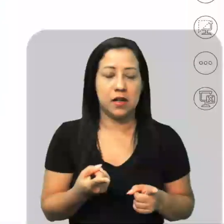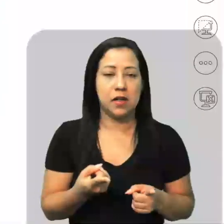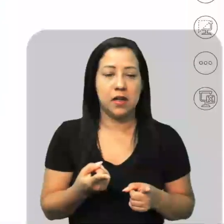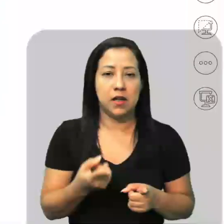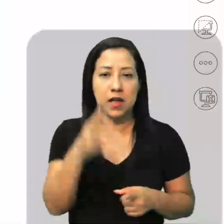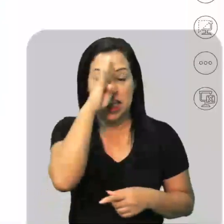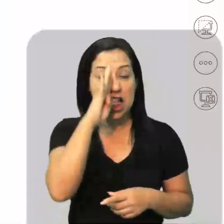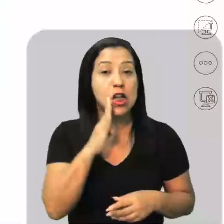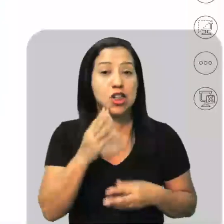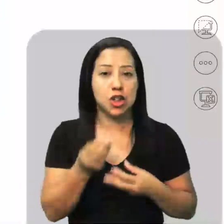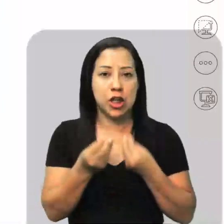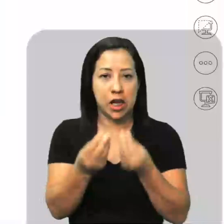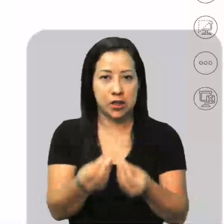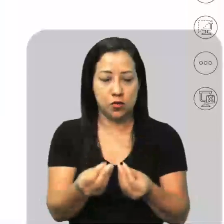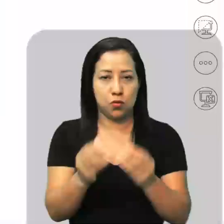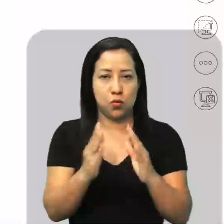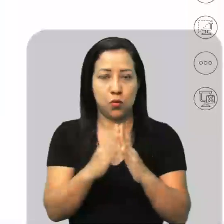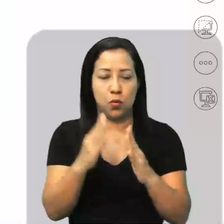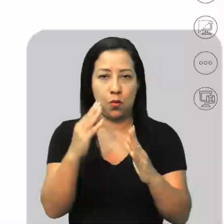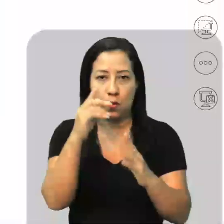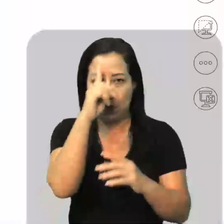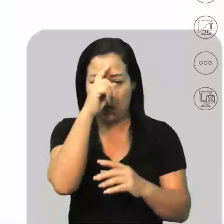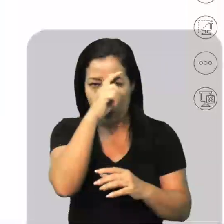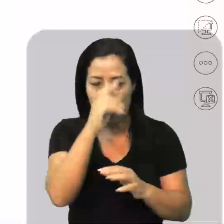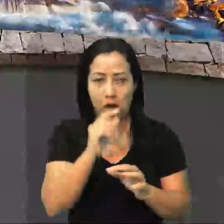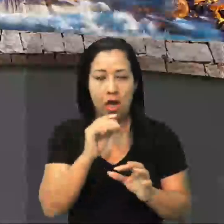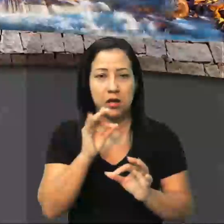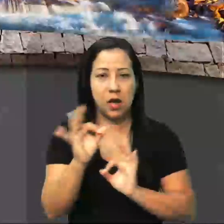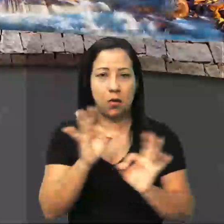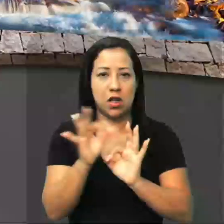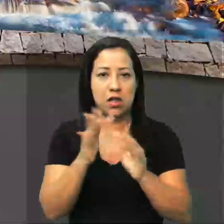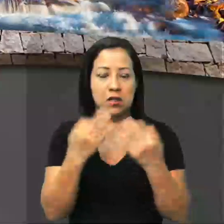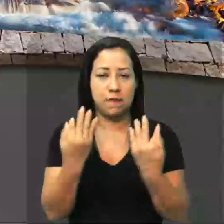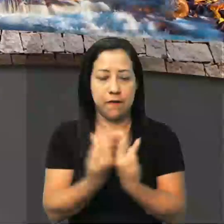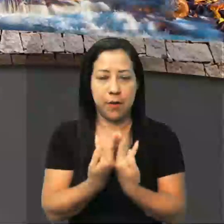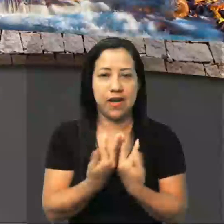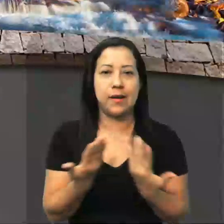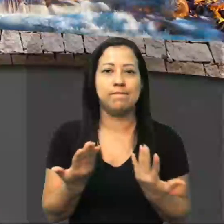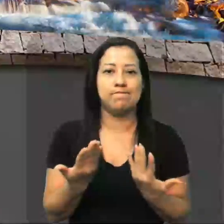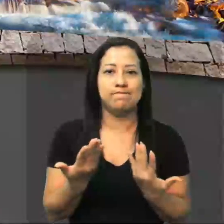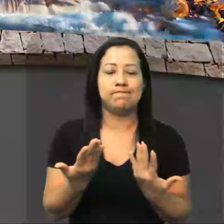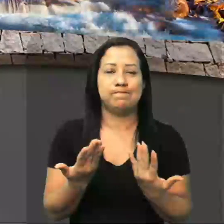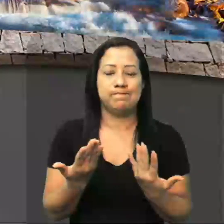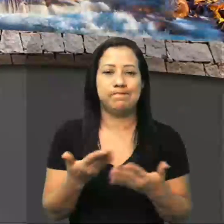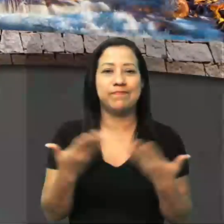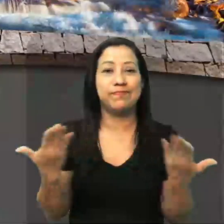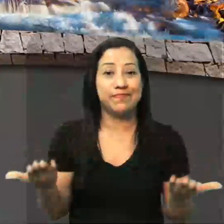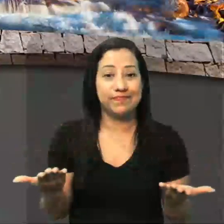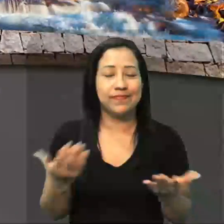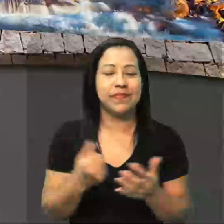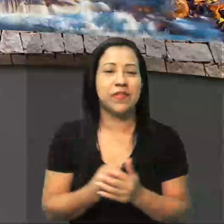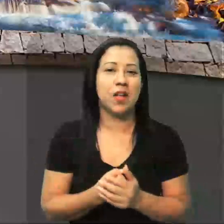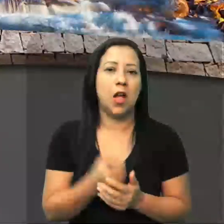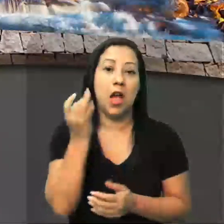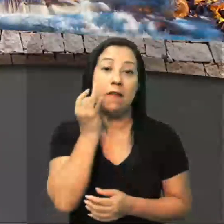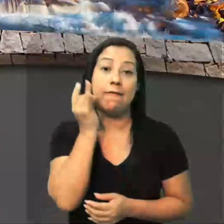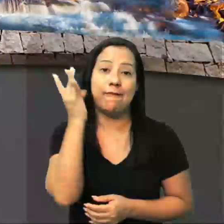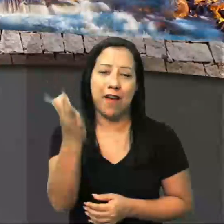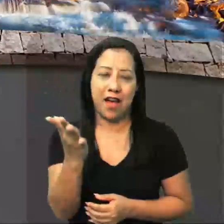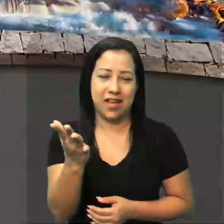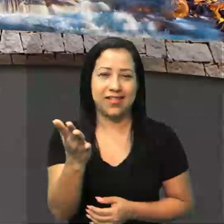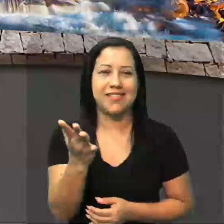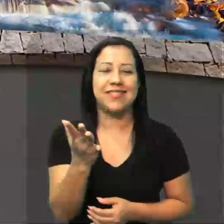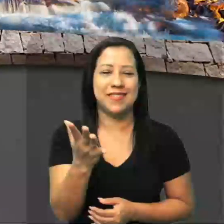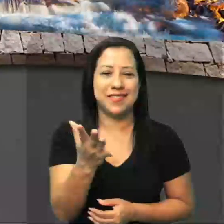as noções de planejamento familiar. Meu Deus, isso é muito fácil,